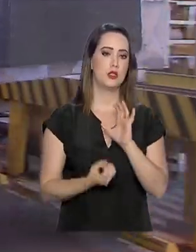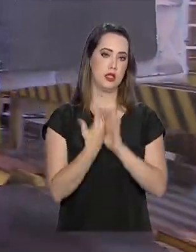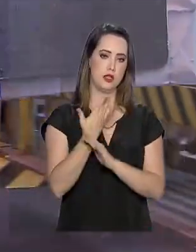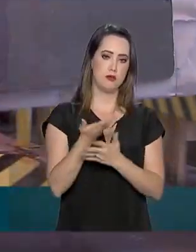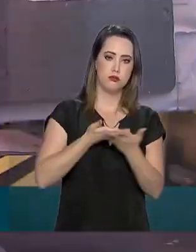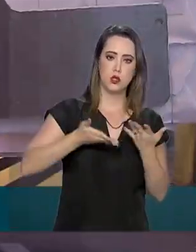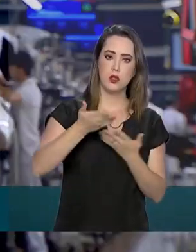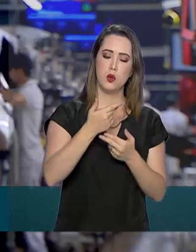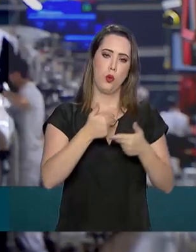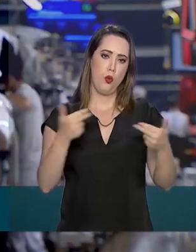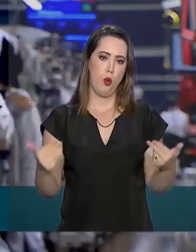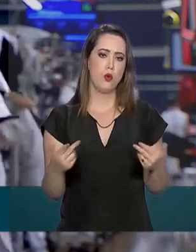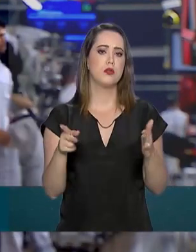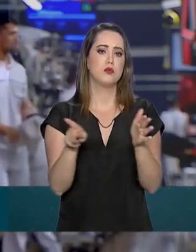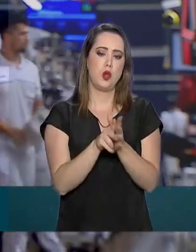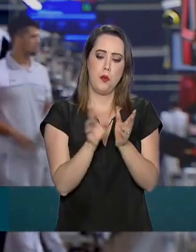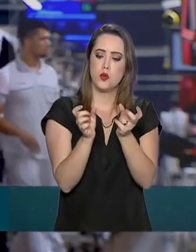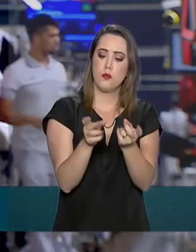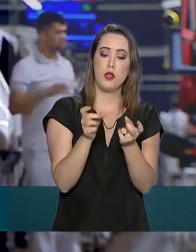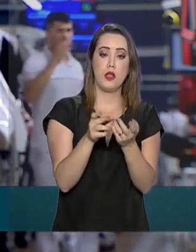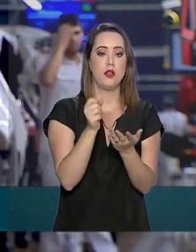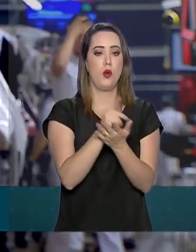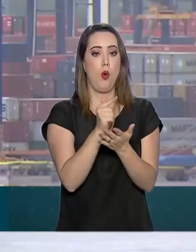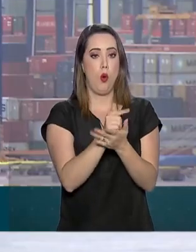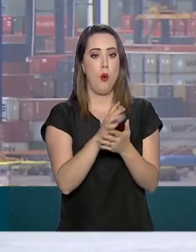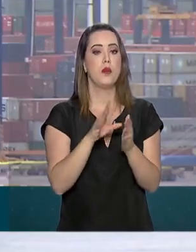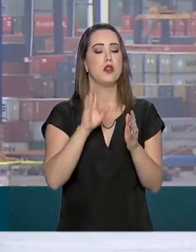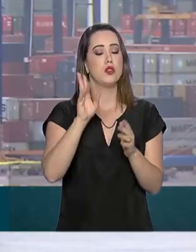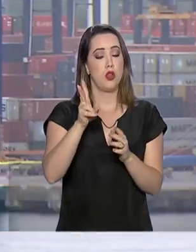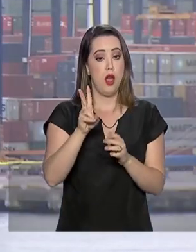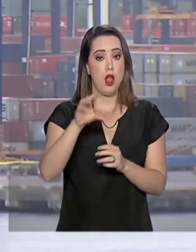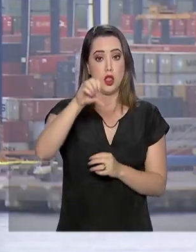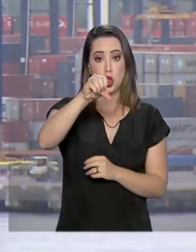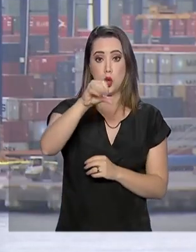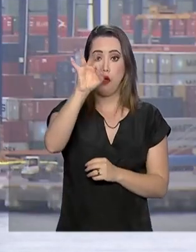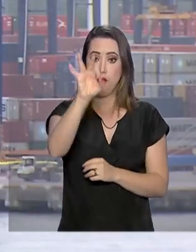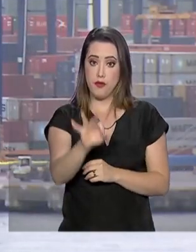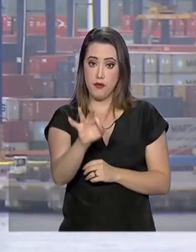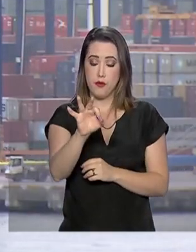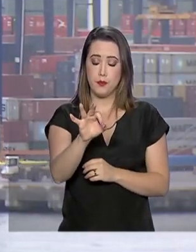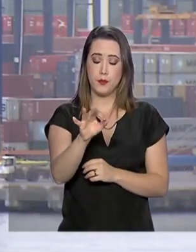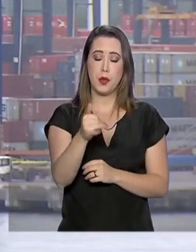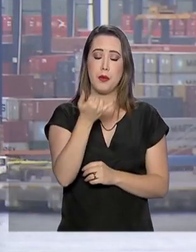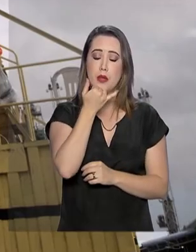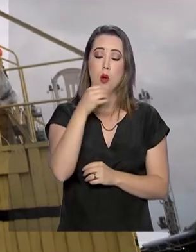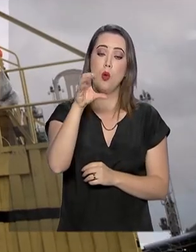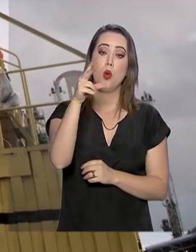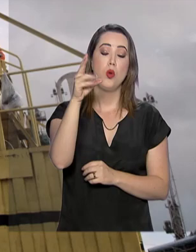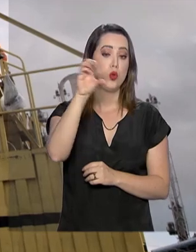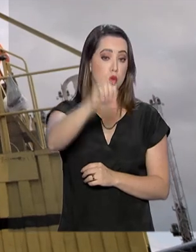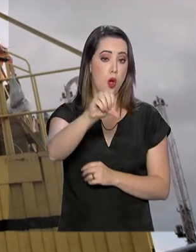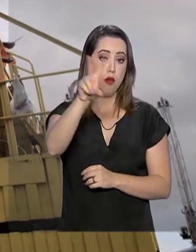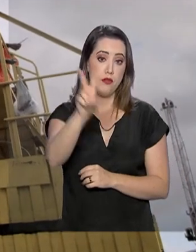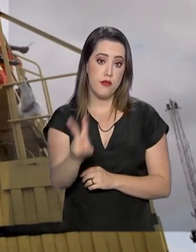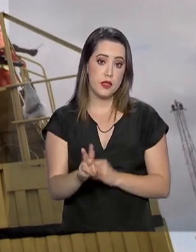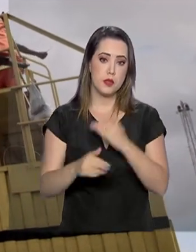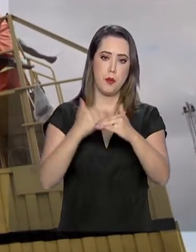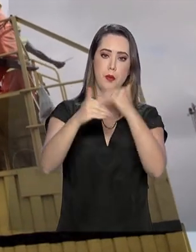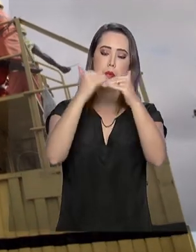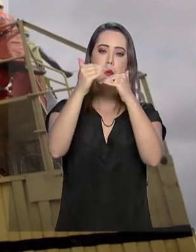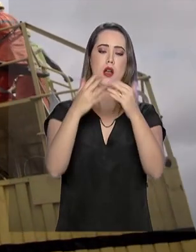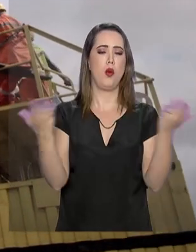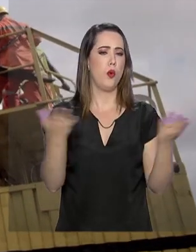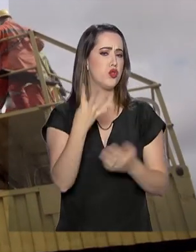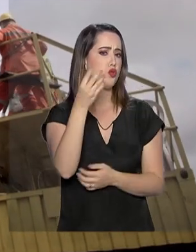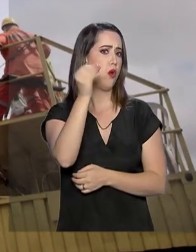circulação de bens e serviços aumentou nove vezes. Subiu de 4 bilhões e meio de dólares para mais de 40 bilhões